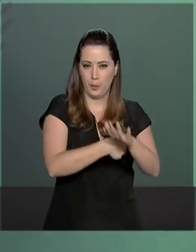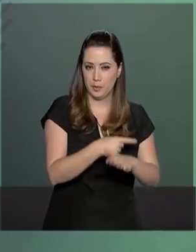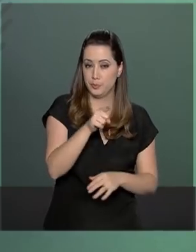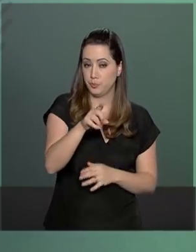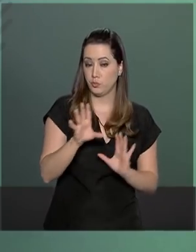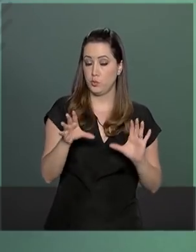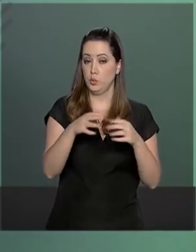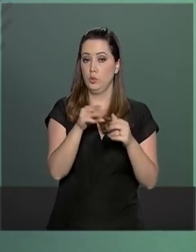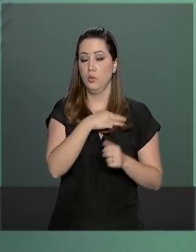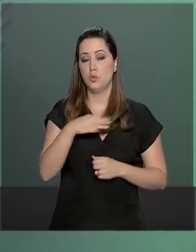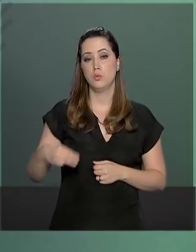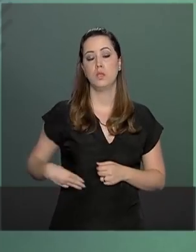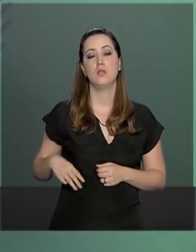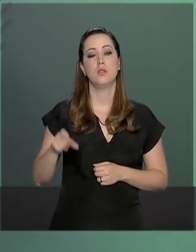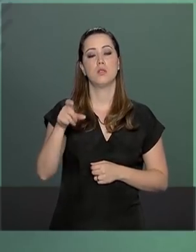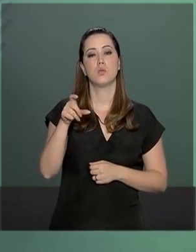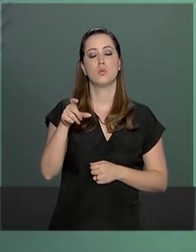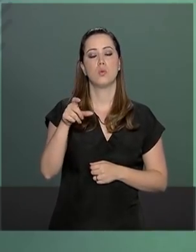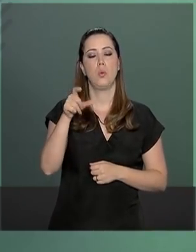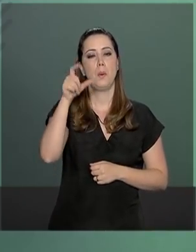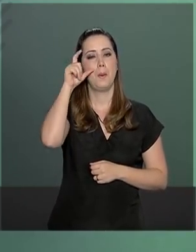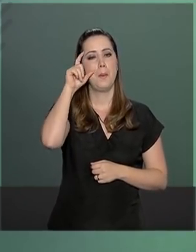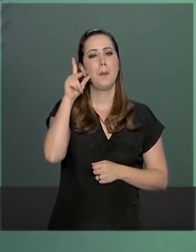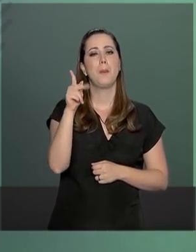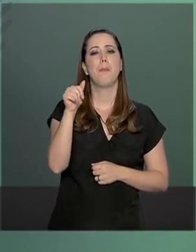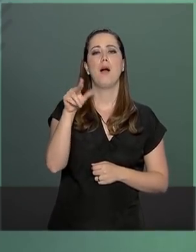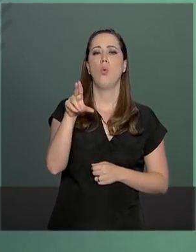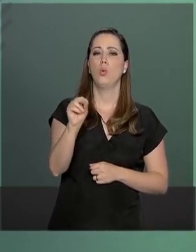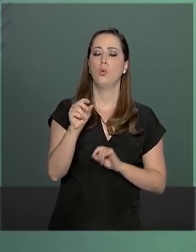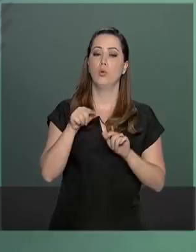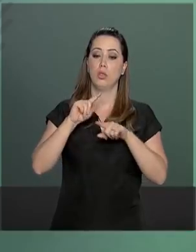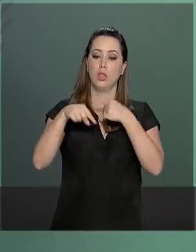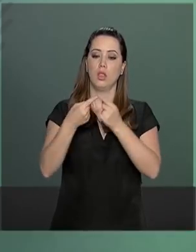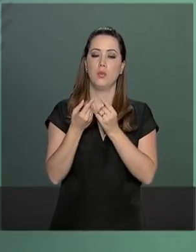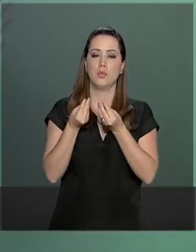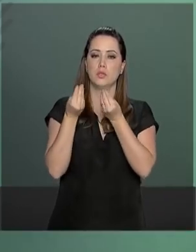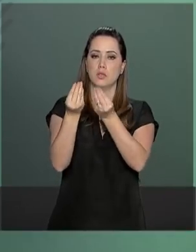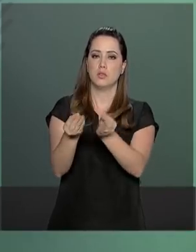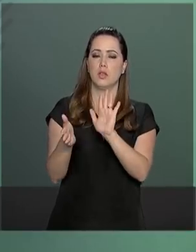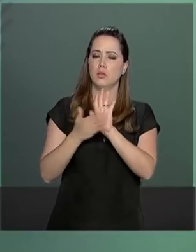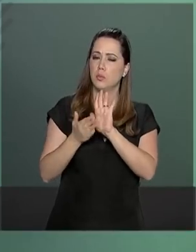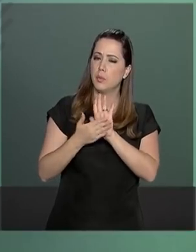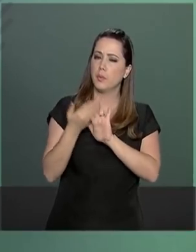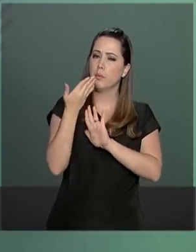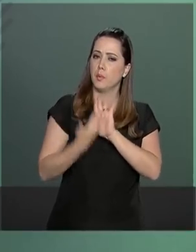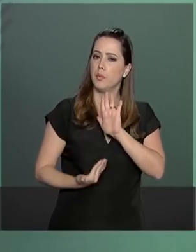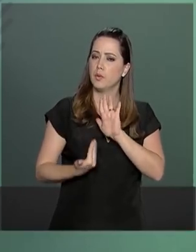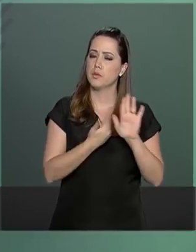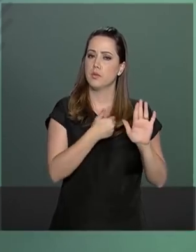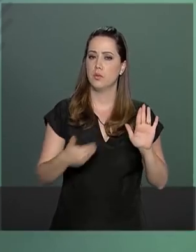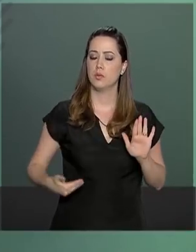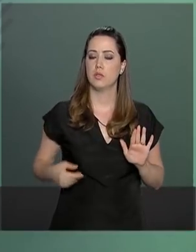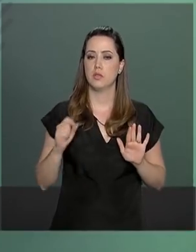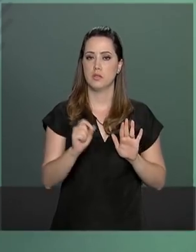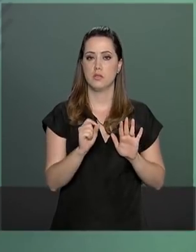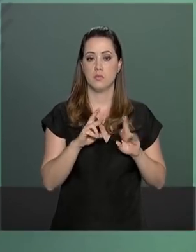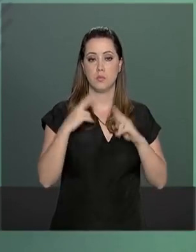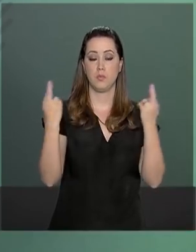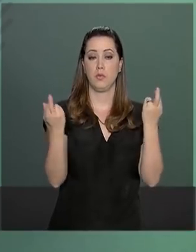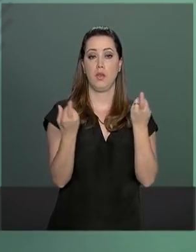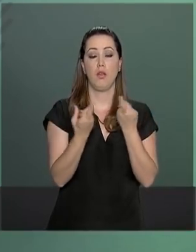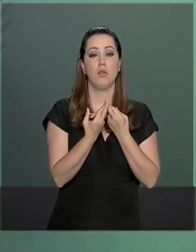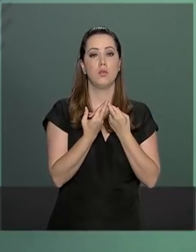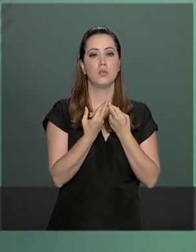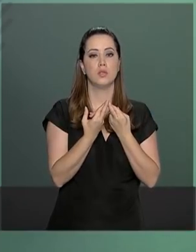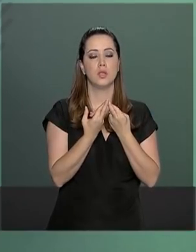sua equipe estarão logo após a entrega da documentação da proposta ao congresso é reunidos